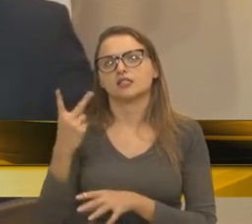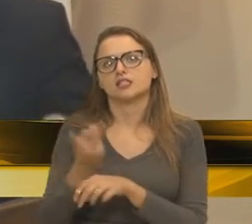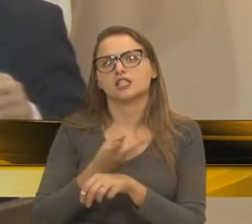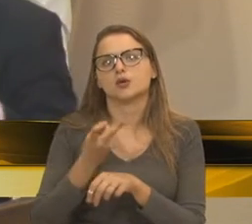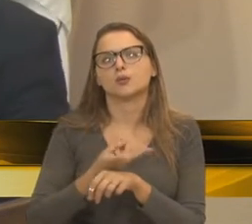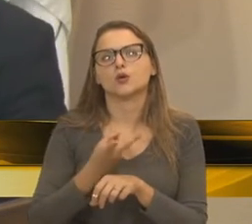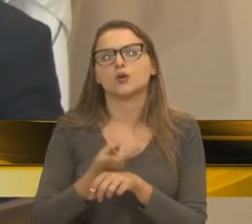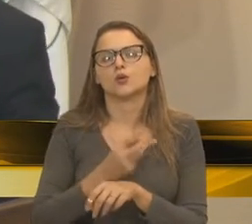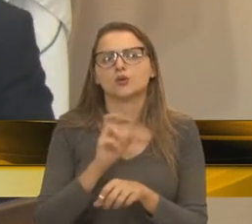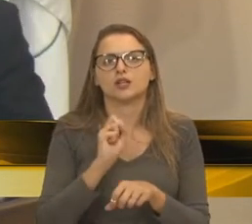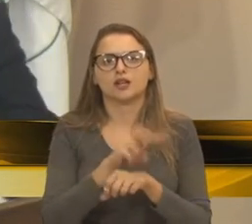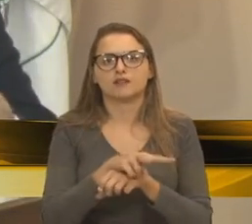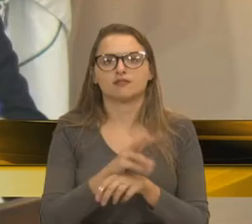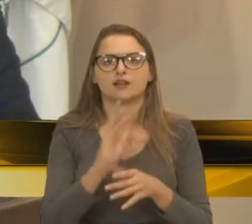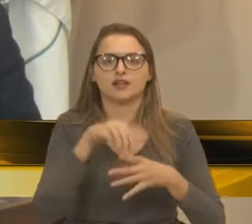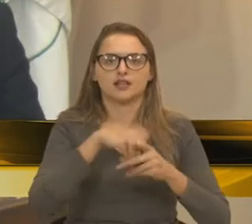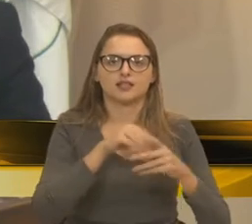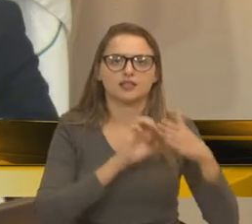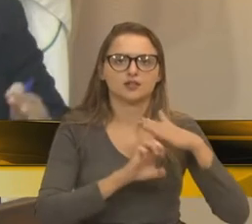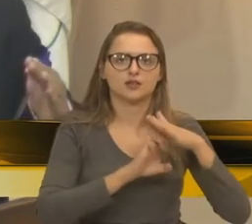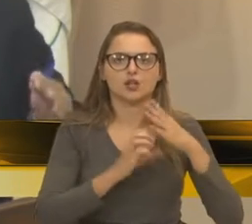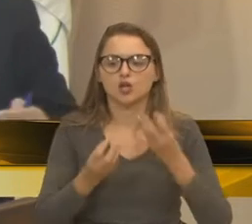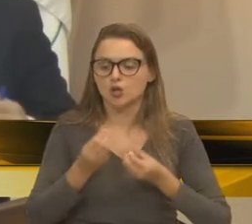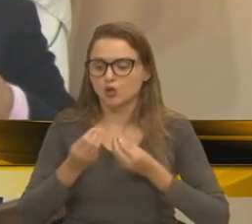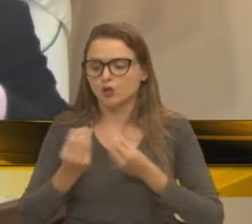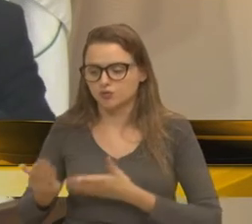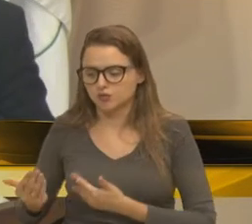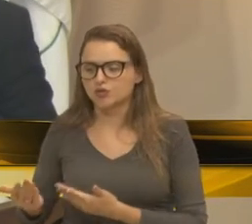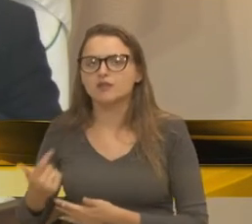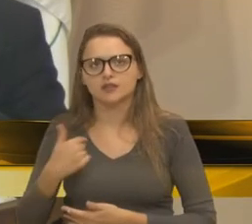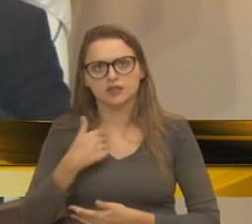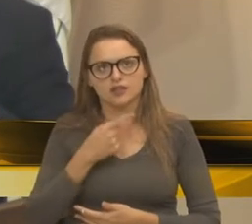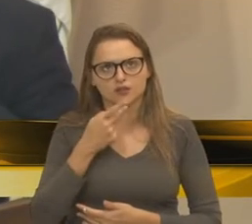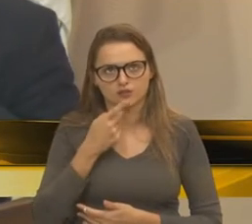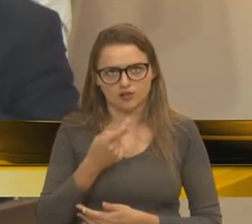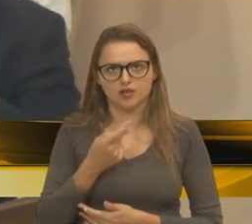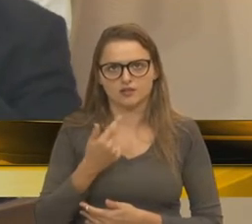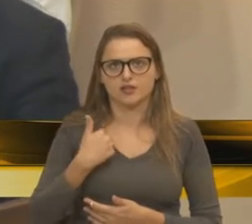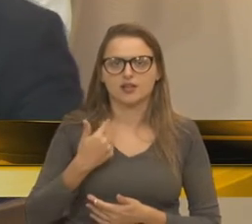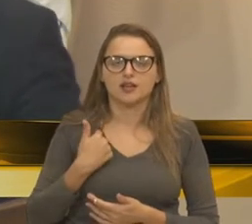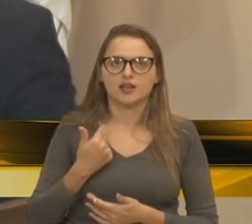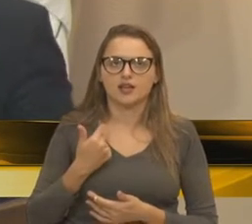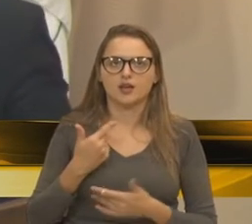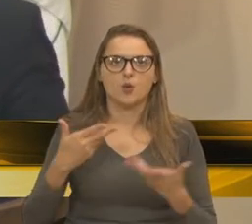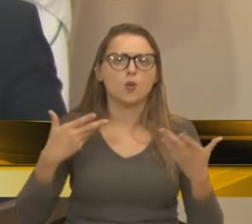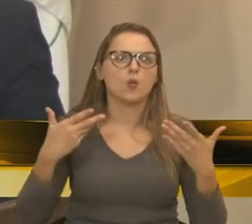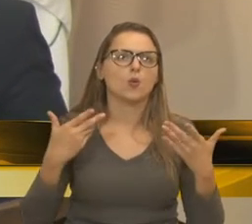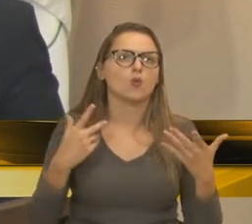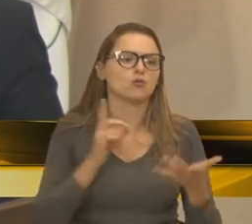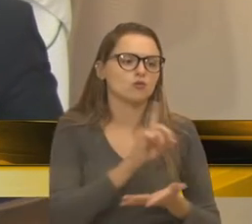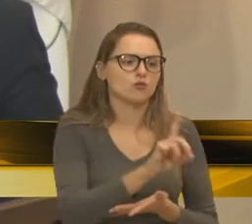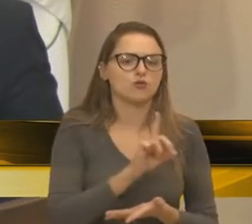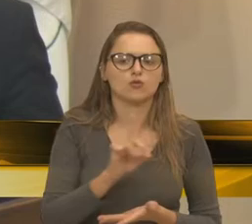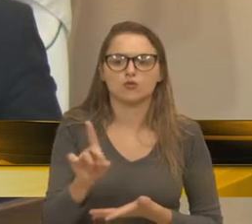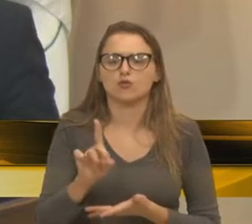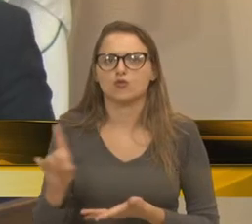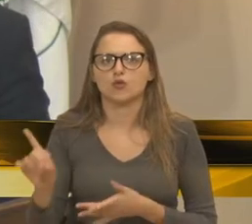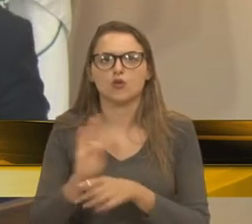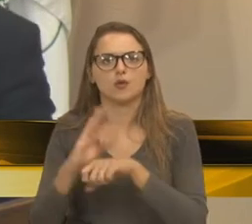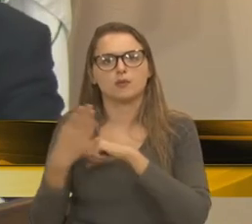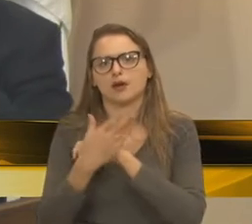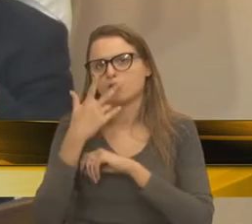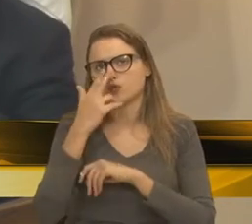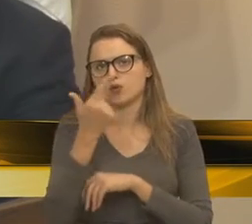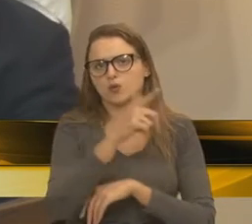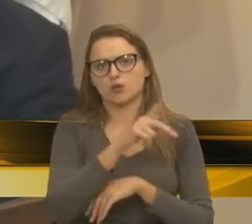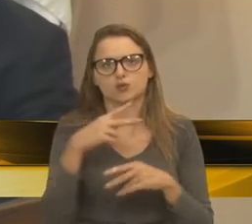empresas. Gente, como é que um jovem, esses dias eu circulo. Eu circulo também por bairros como os outros vereadores circulam. Esses